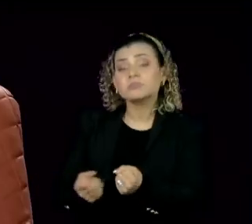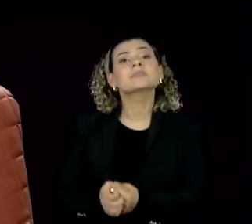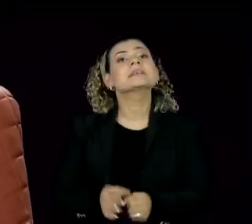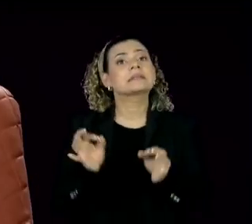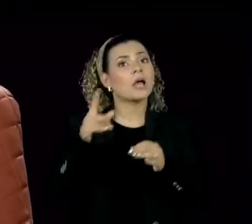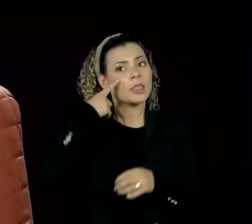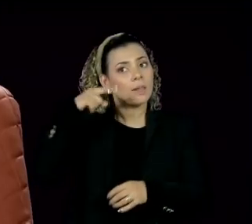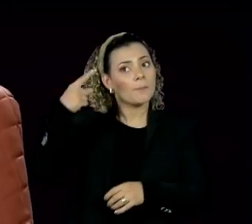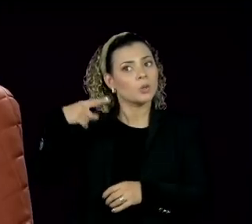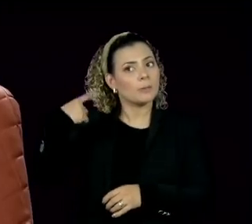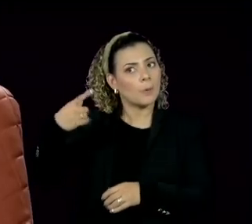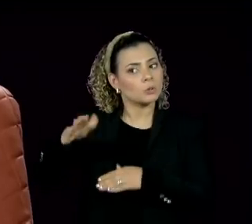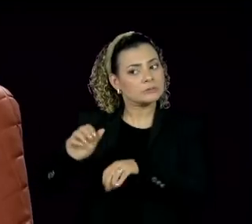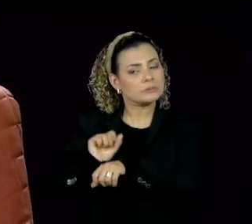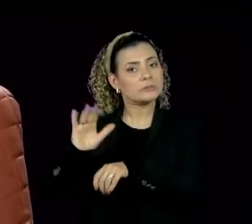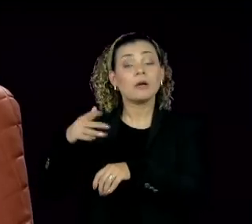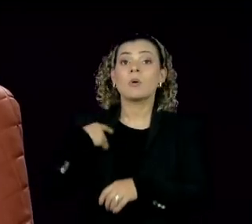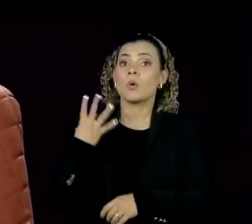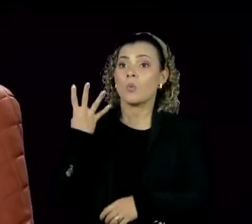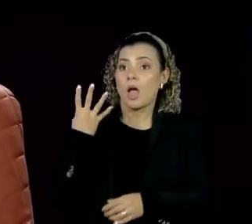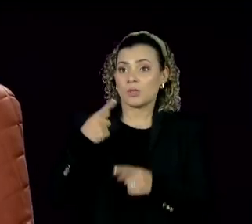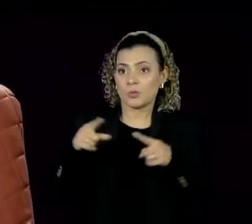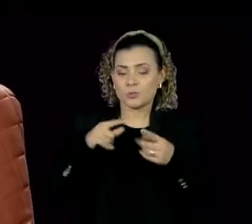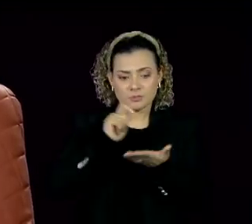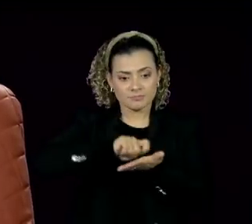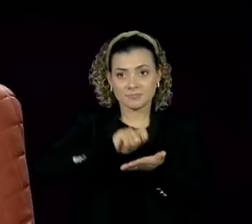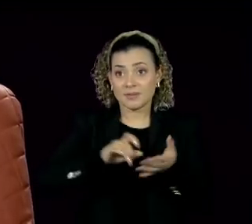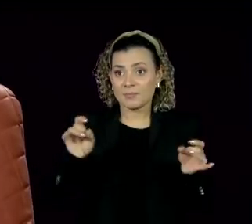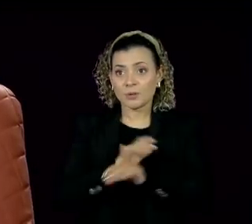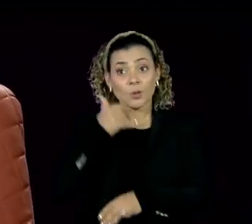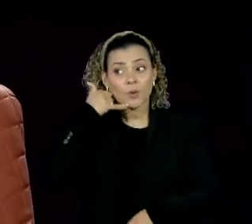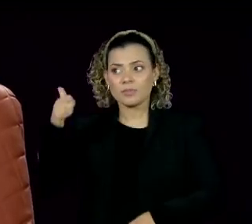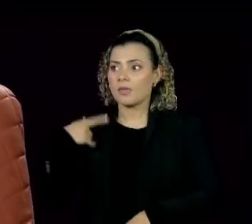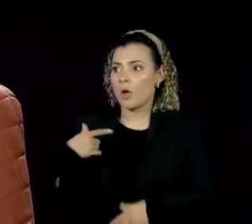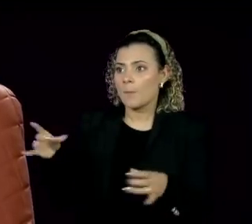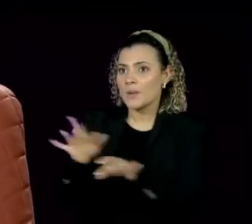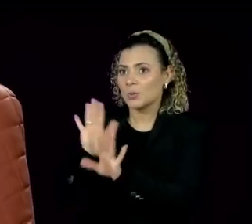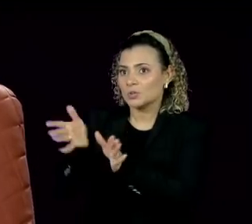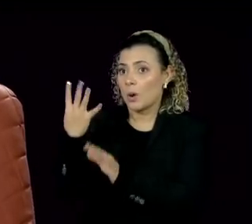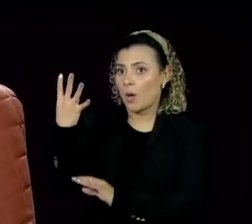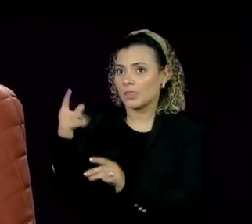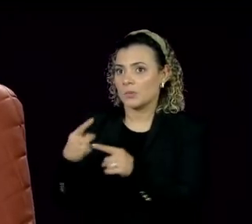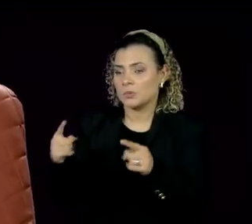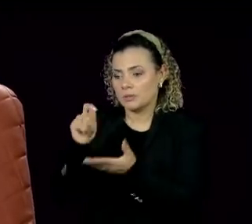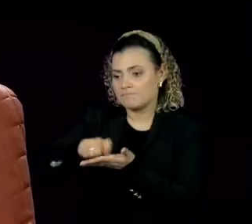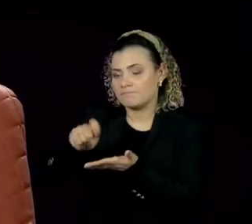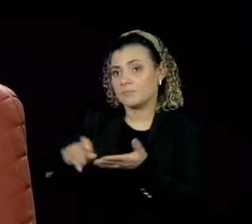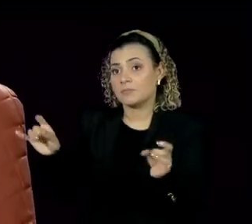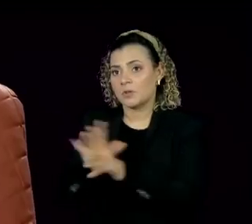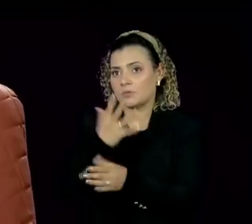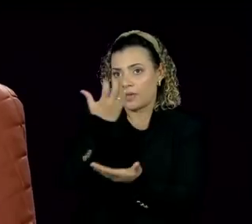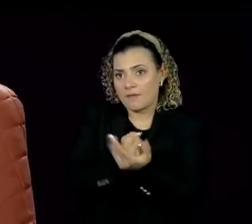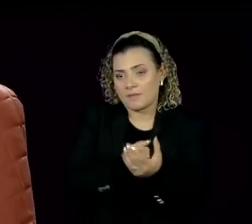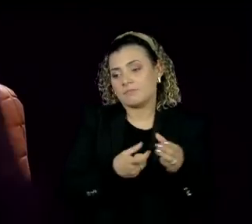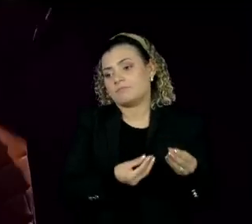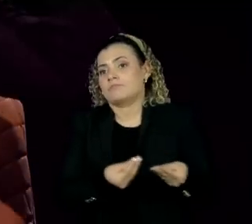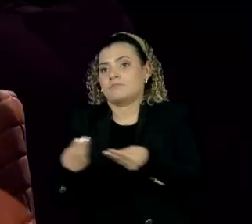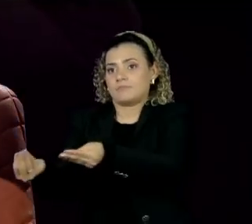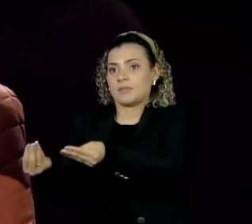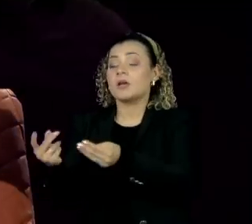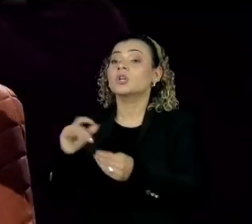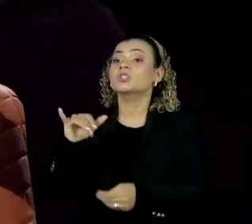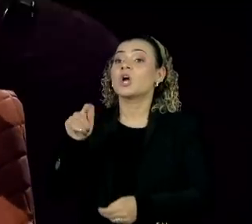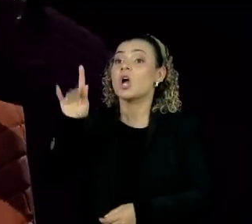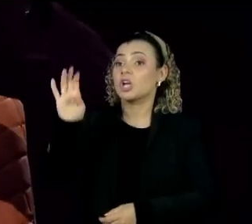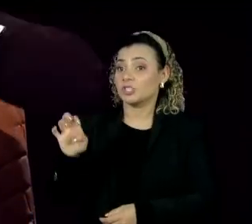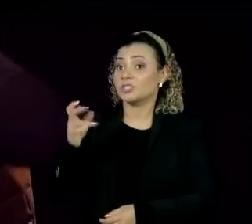pouco, daqui a pouco. Quando eu fiz 4 músicas, liguei para o Herbert, falei, Herbert, já tem 4 músicas. Fizemos a demo e levamos para o Jorge Davidson. Falei, Jorge, estou